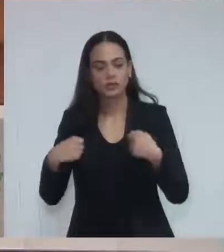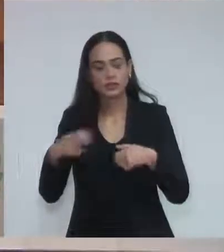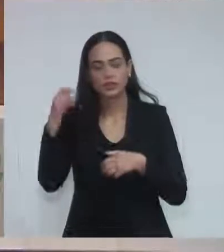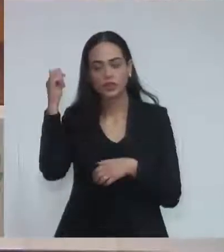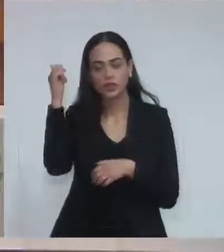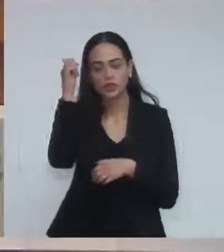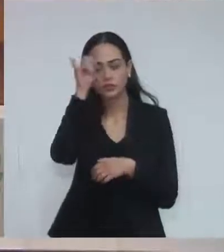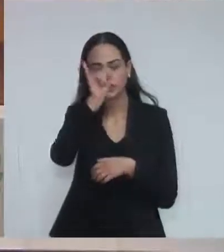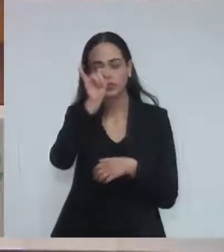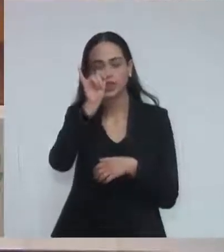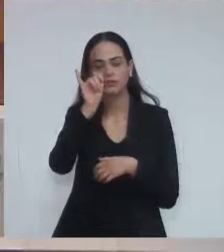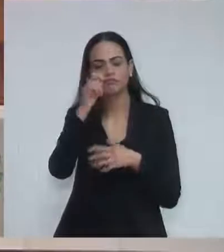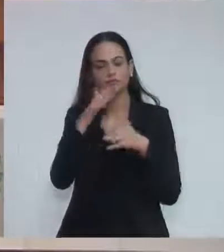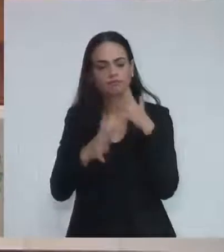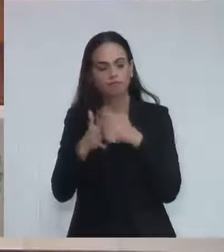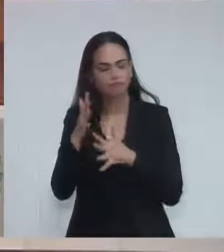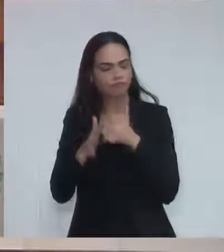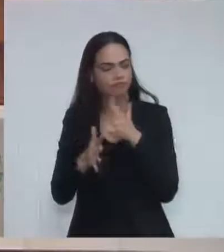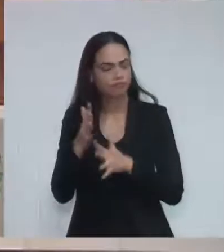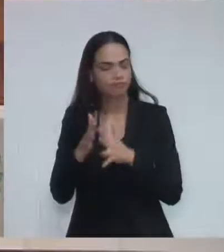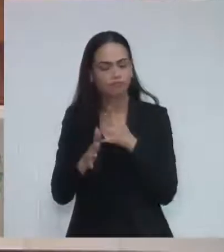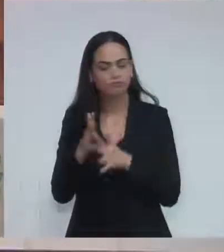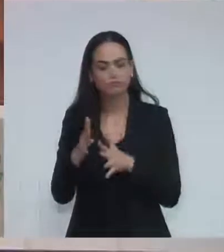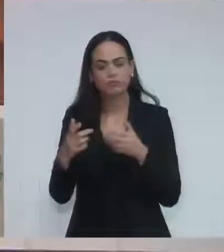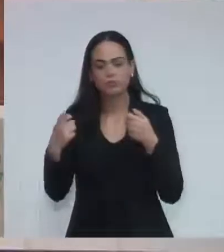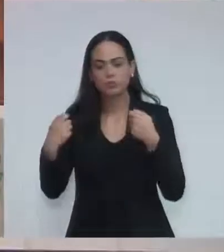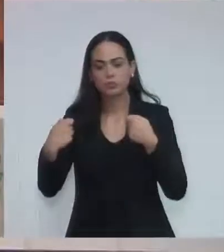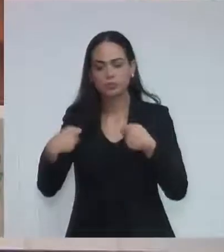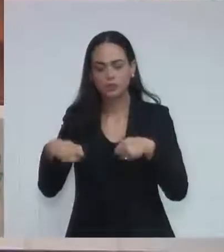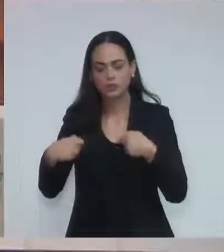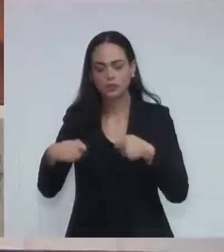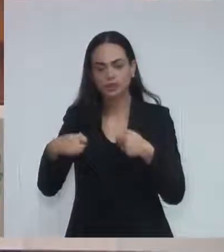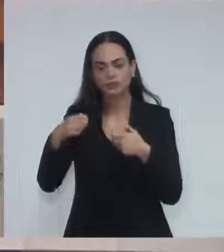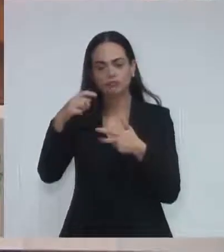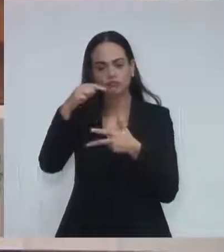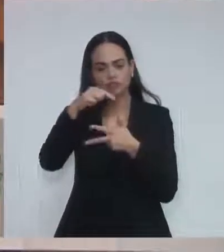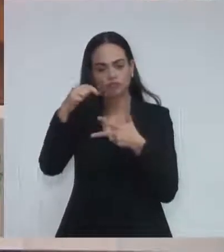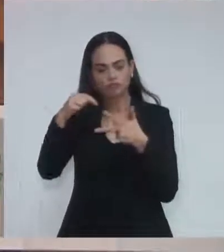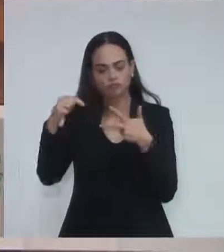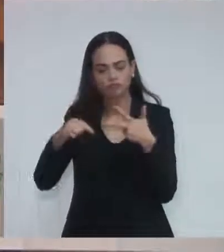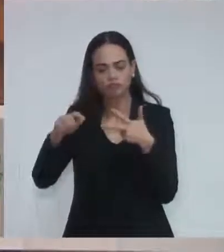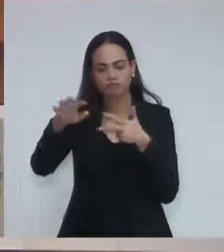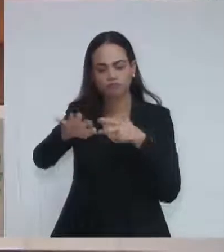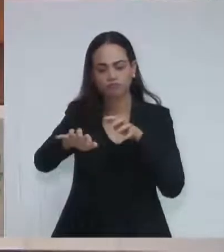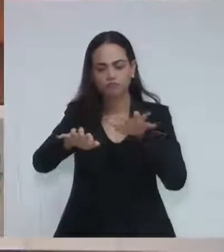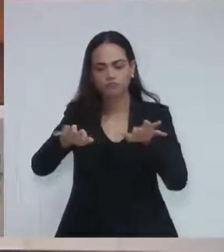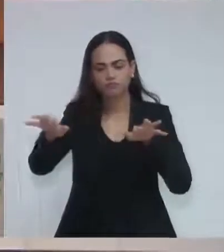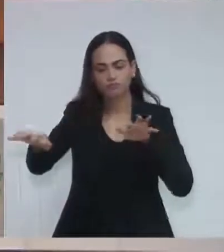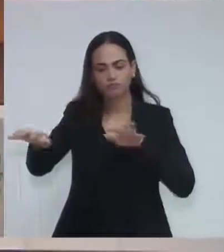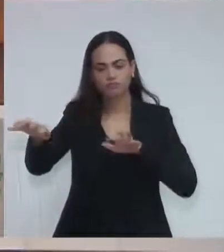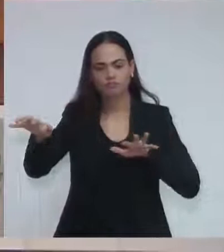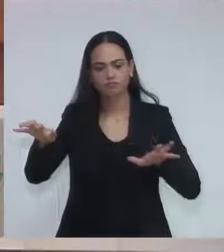sobre o outro, caracterizando manifesta intromissão na função confiada ao chefe do Poder Executivo de exercer a direção superior e dispor sobre